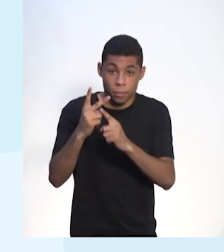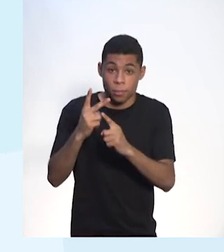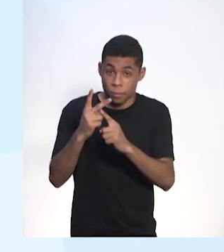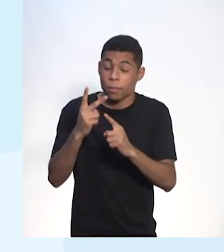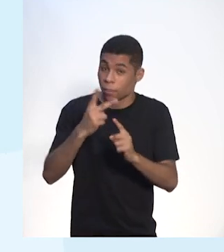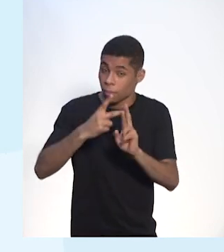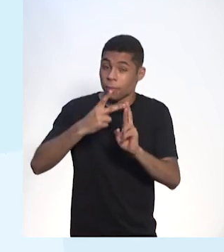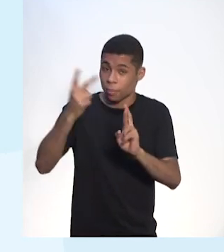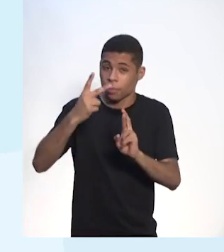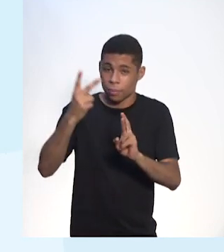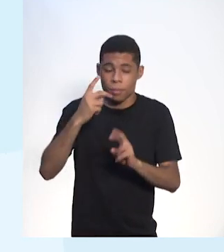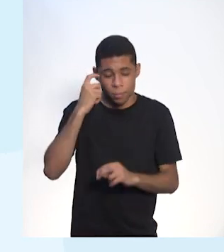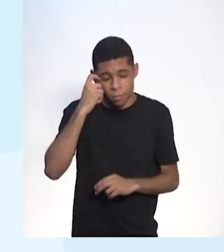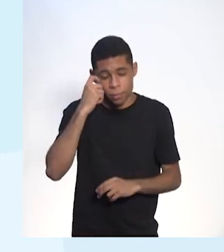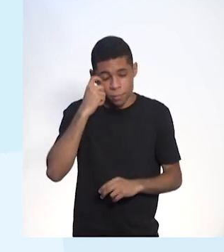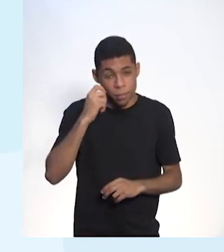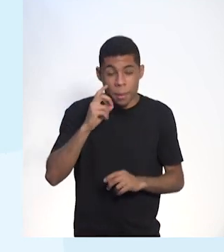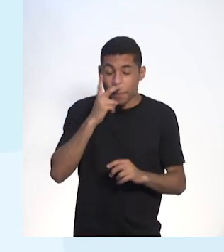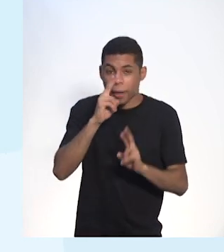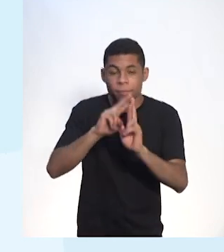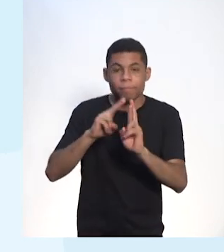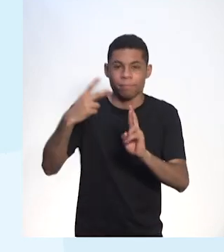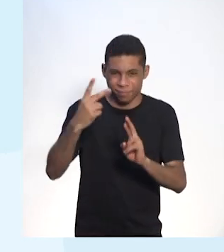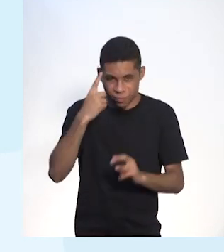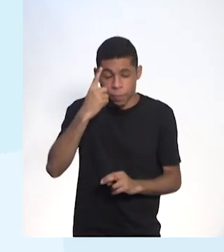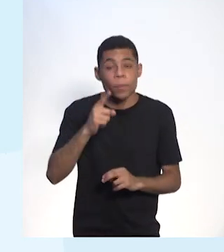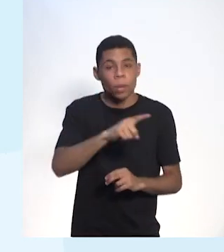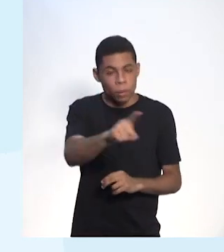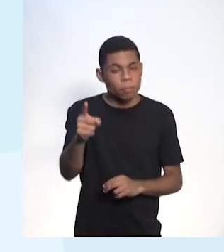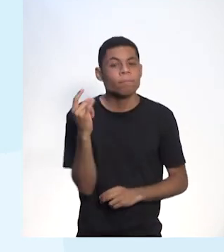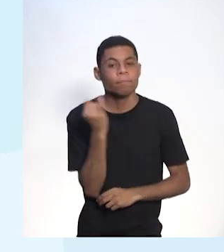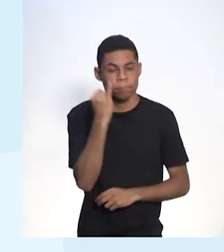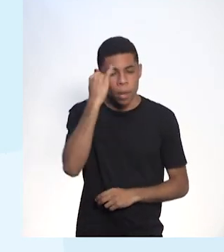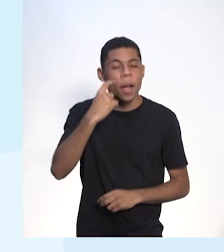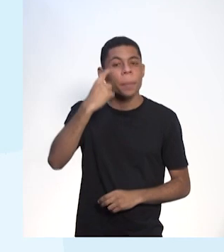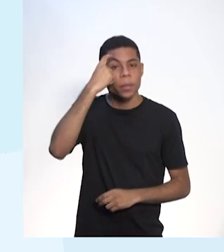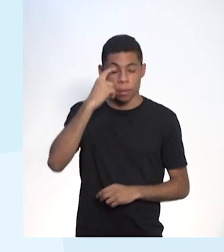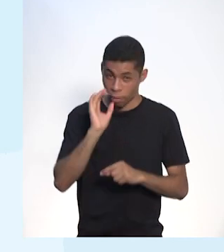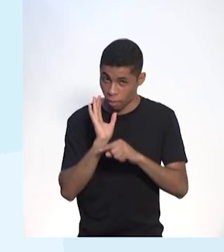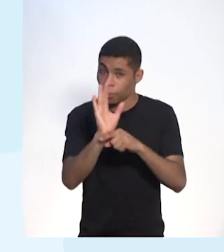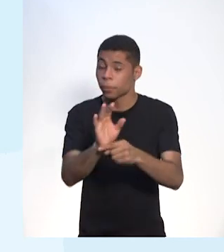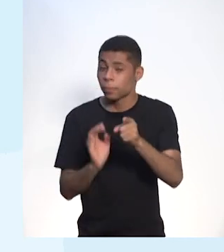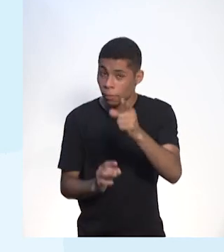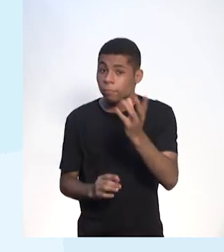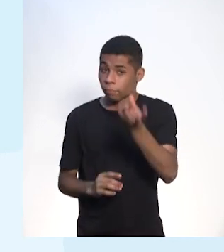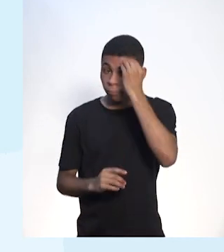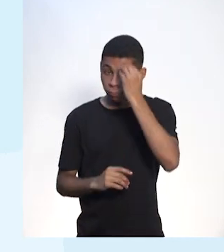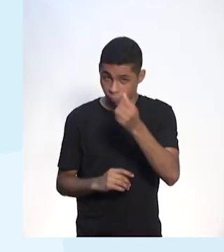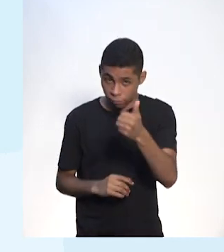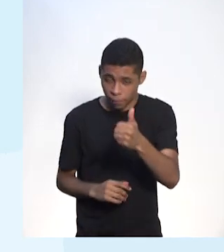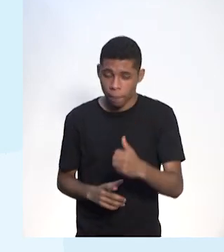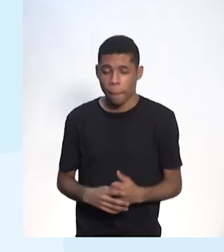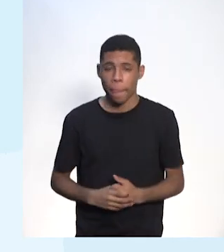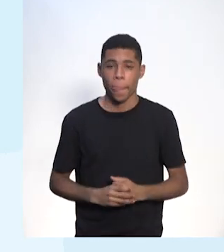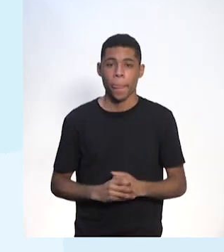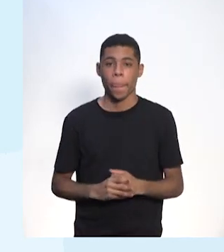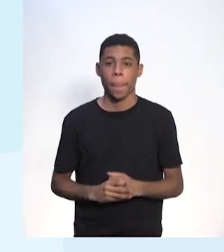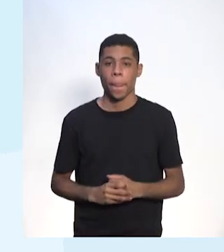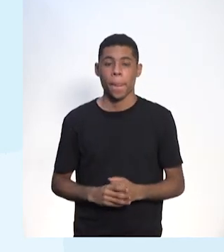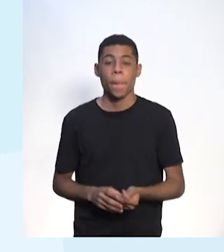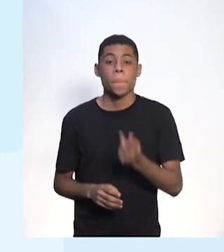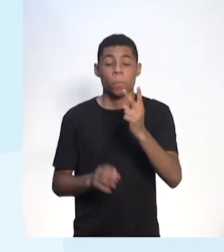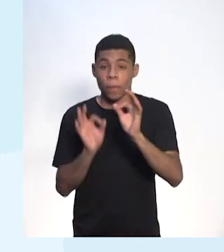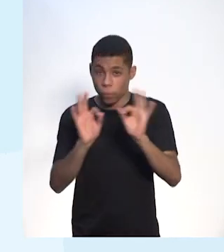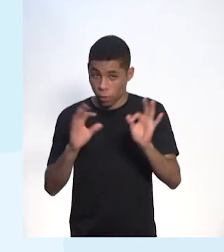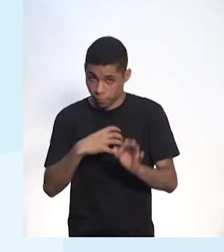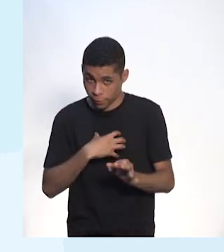a ideia do quadrado já vem em mente, né? Então se liga nessa ideia aí, porque vai te ajudar bastante também, tá? Então são 2 fórmulas,